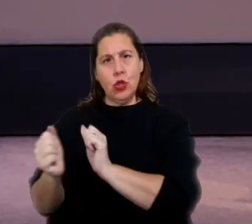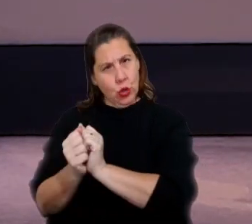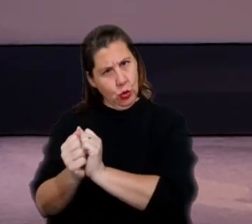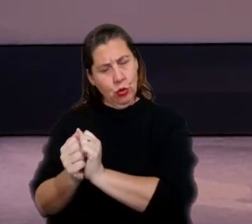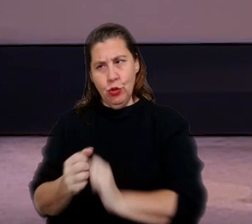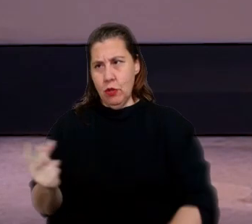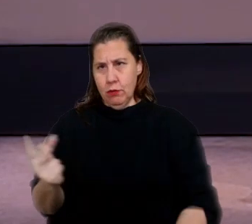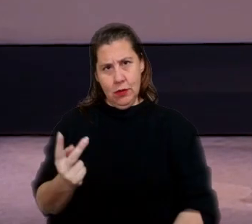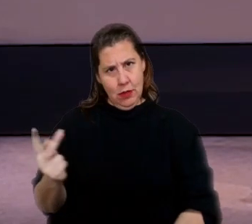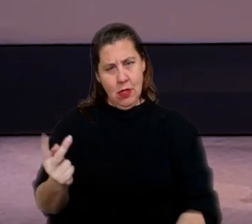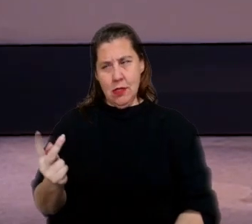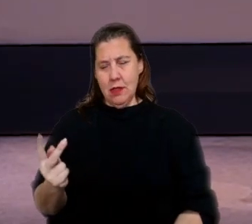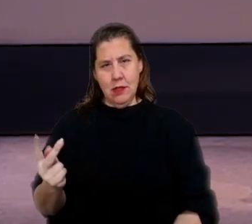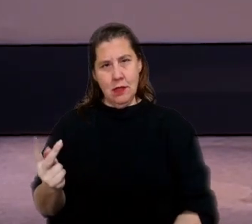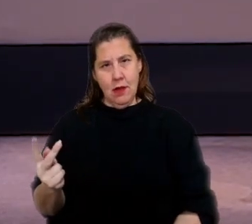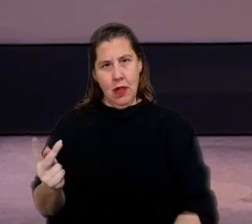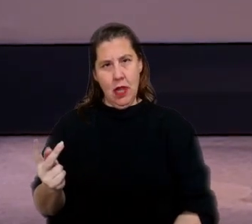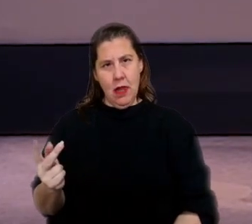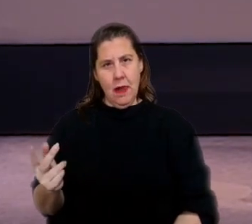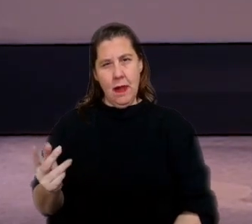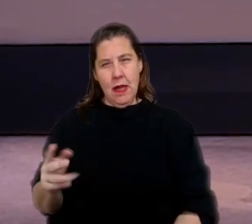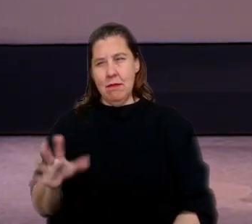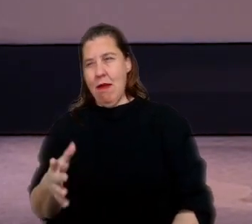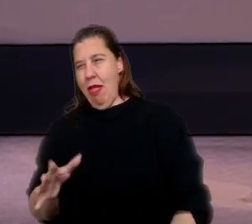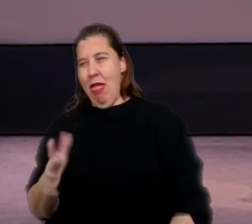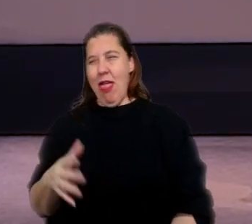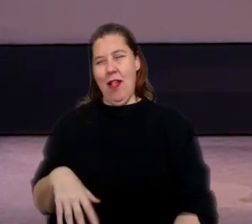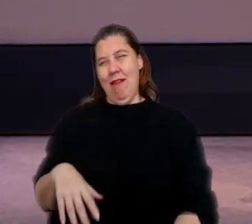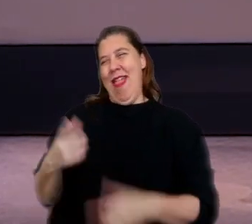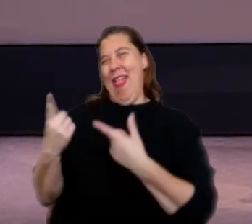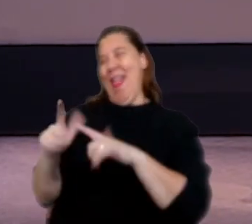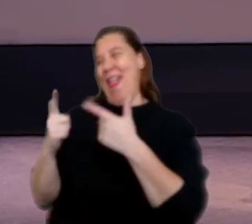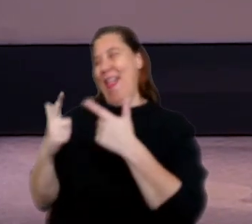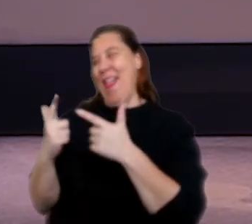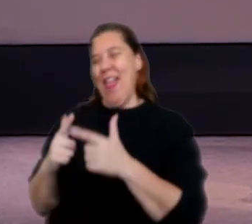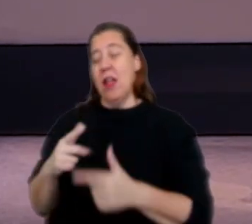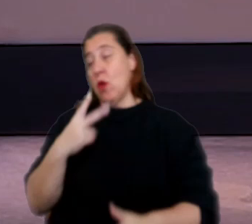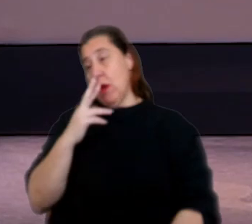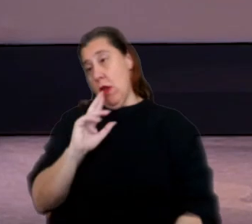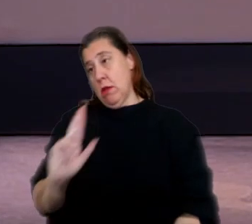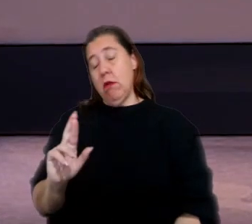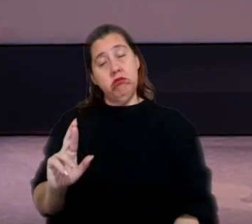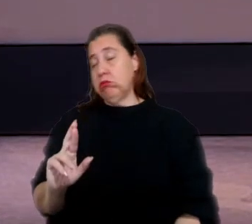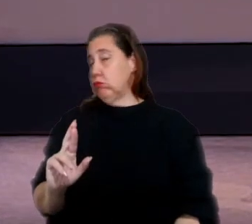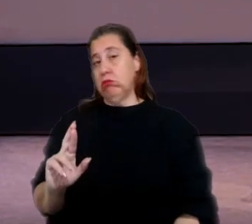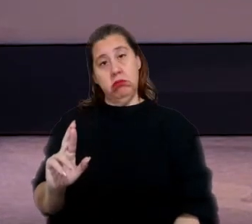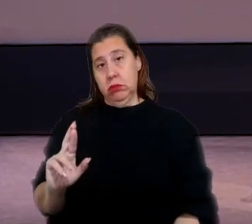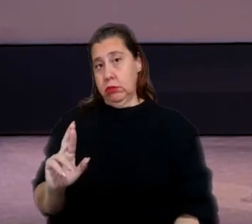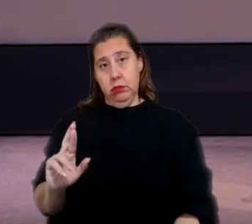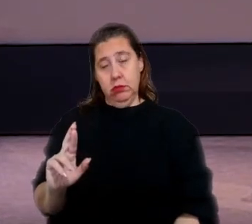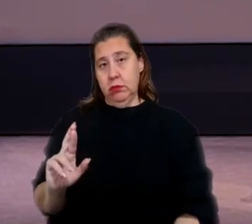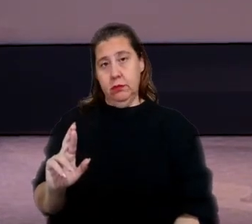estão juntos, né, de um jeito assim bem... meio sarcástico, né? Elas dão risada e ele responde que